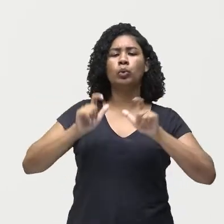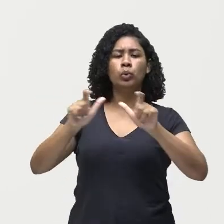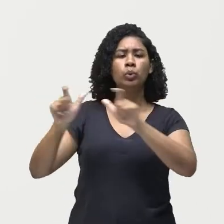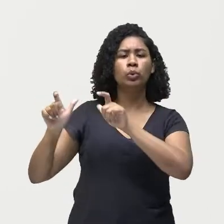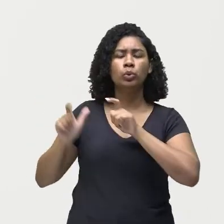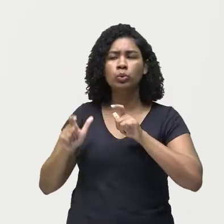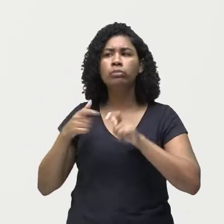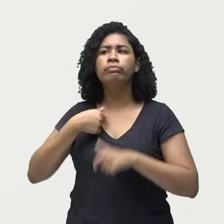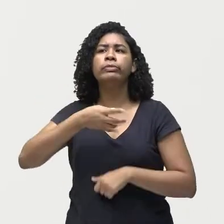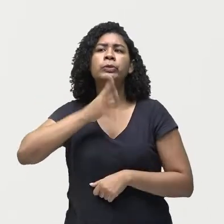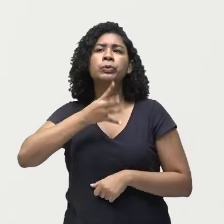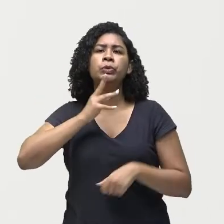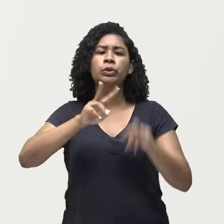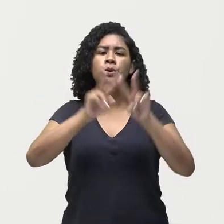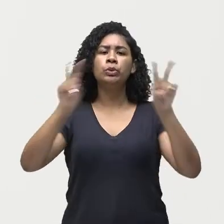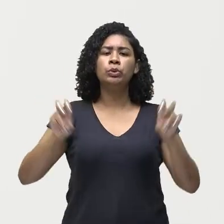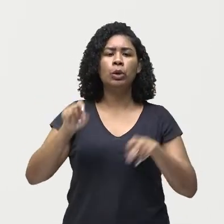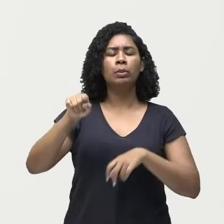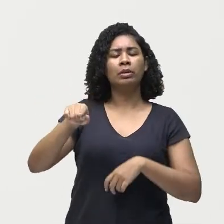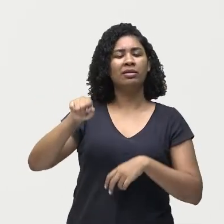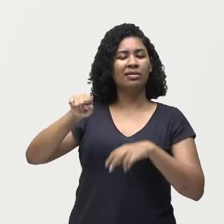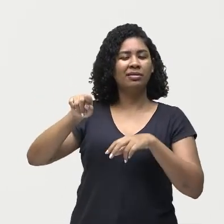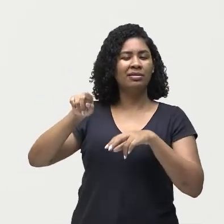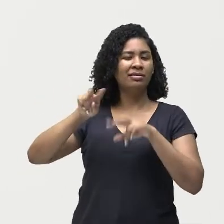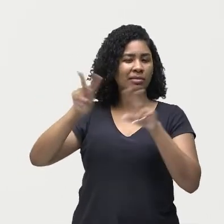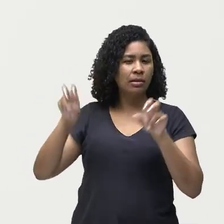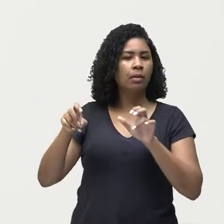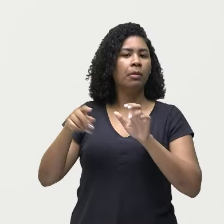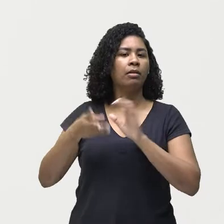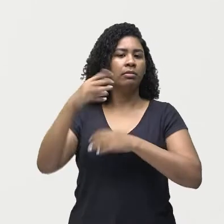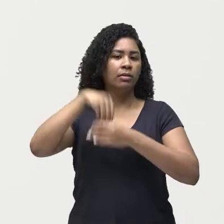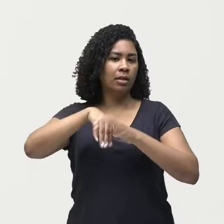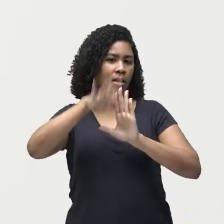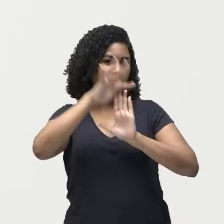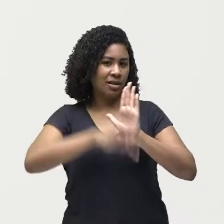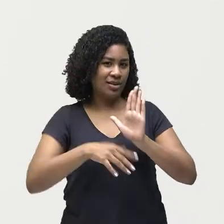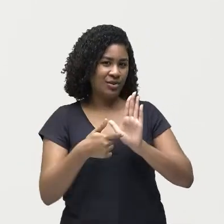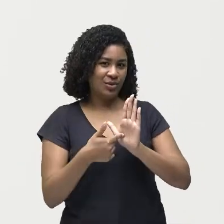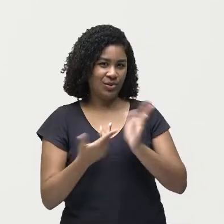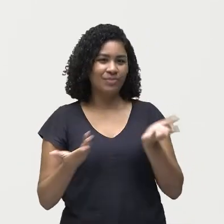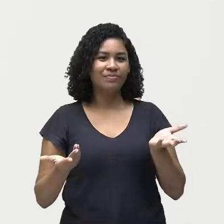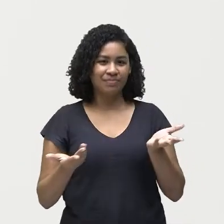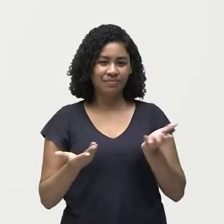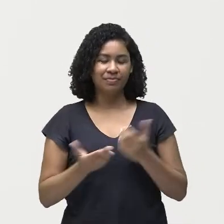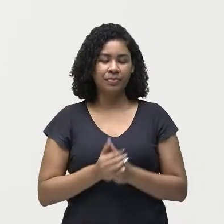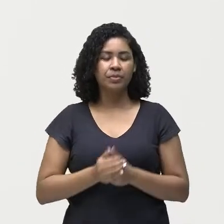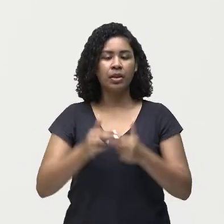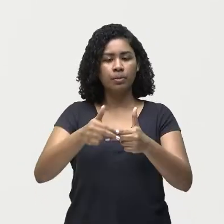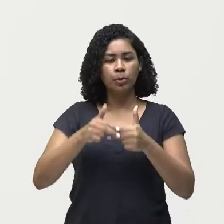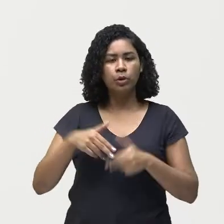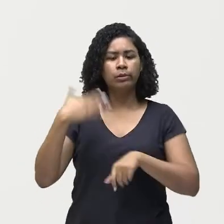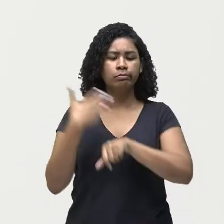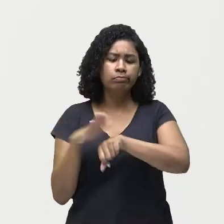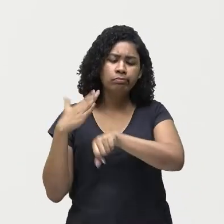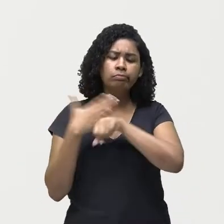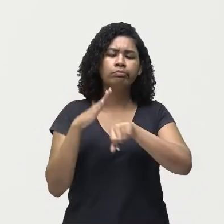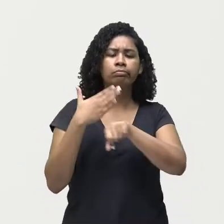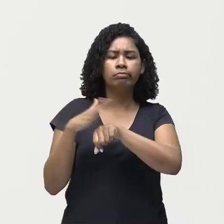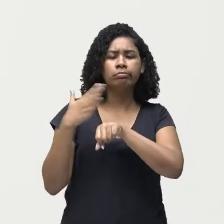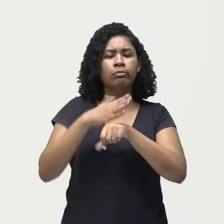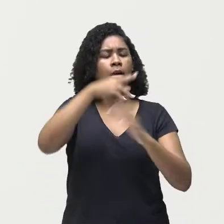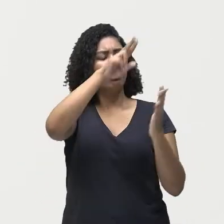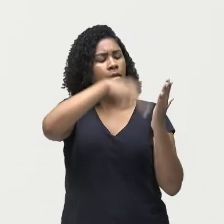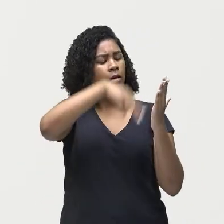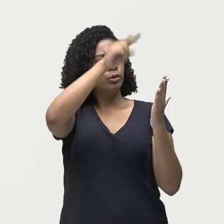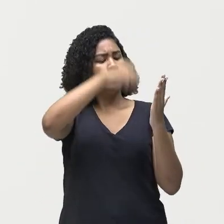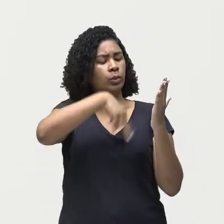sobre aquele assunto que está sendo apresentado ali no texto. Então, à medida que eu pratico aí o extensive